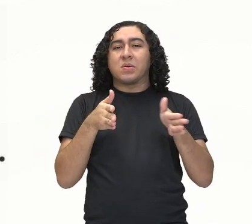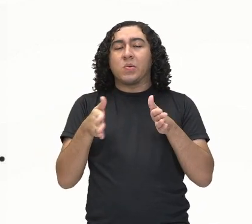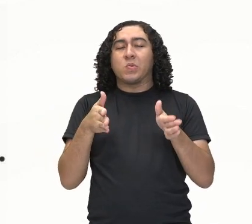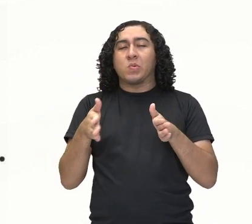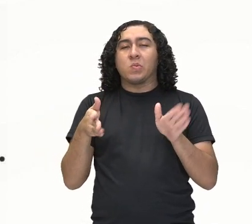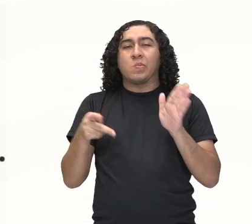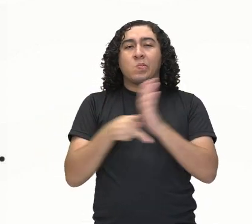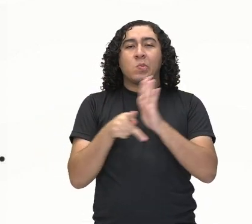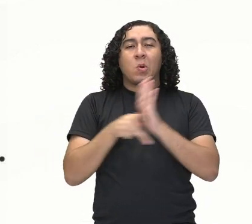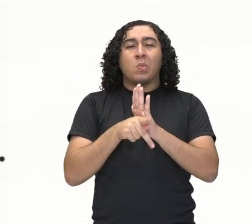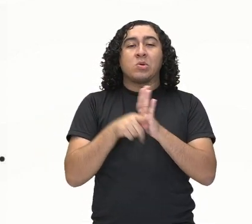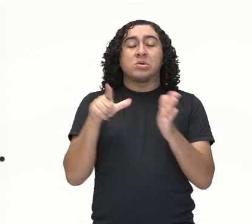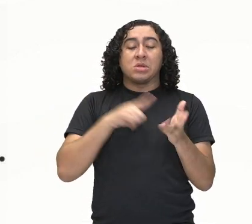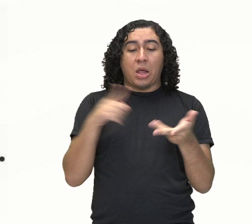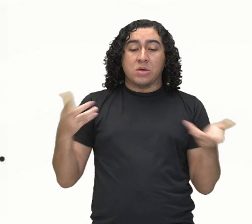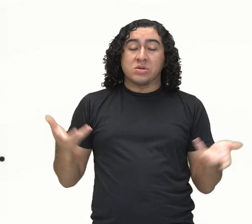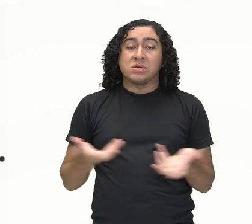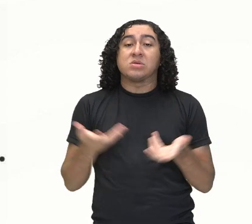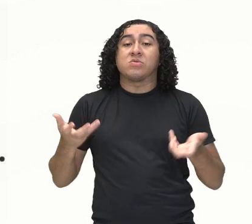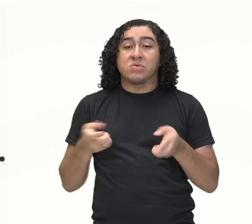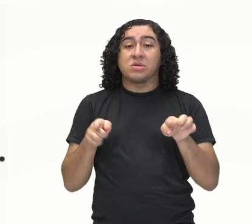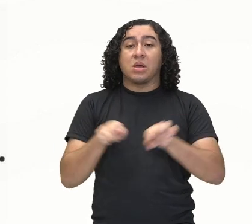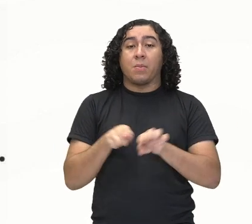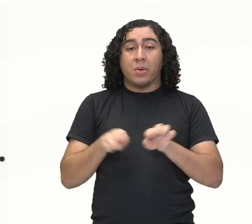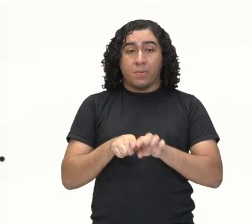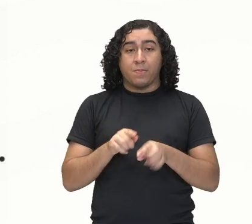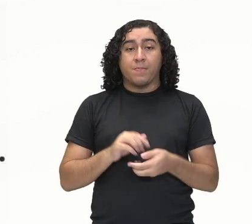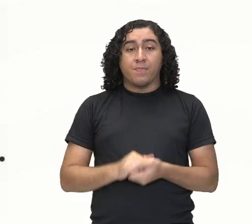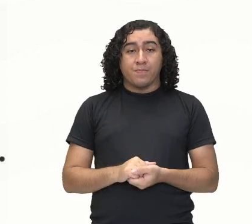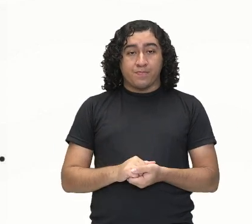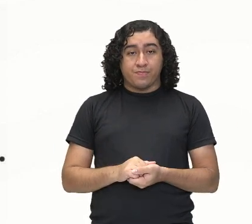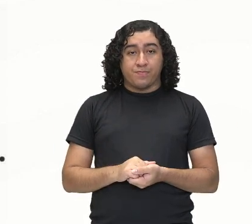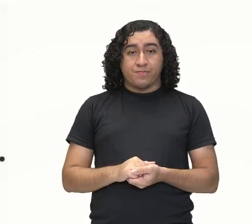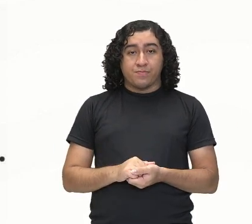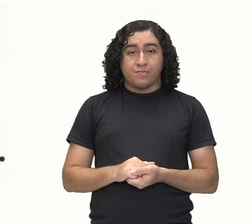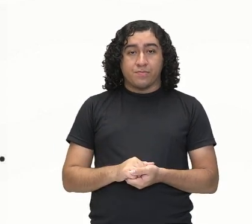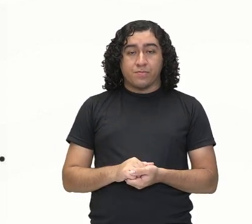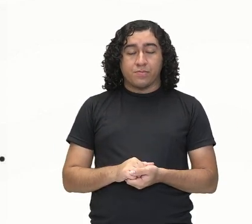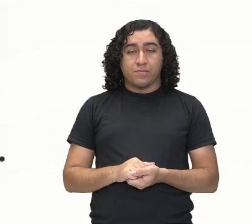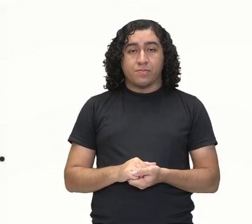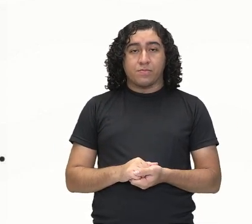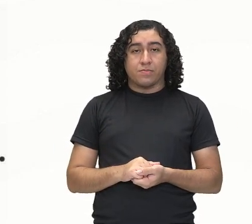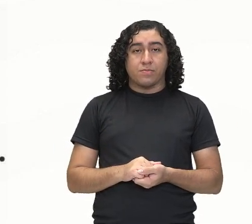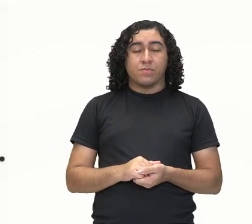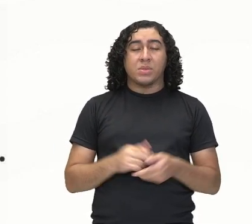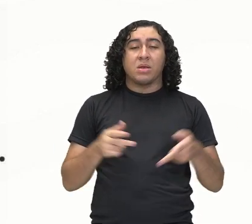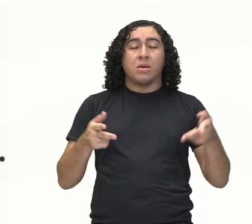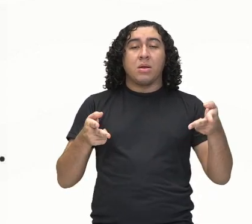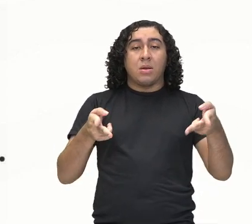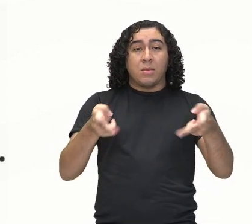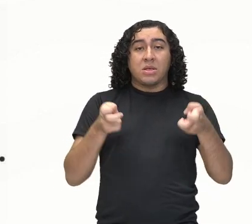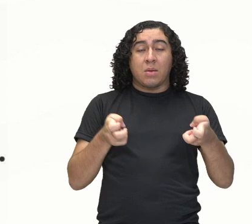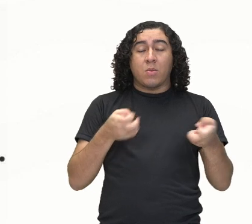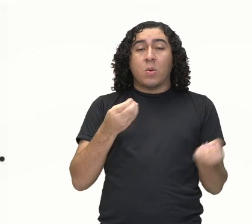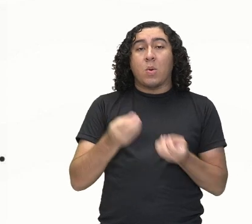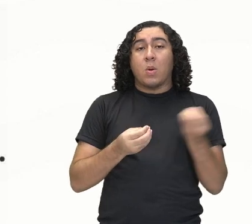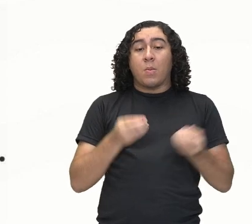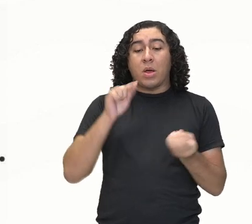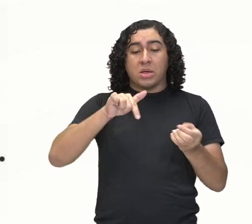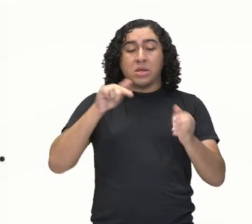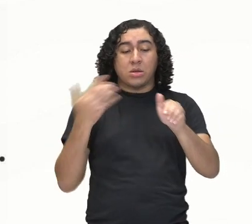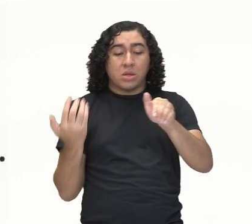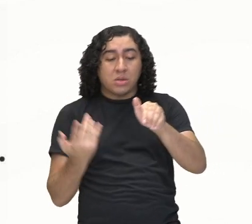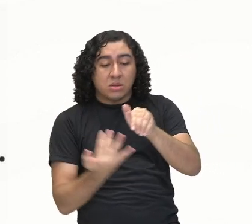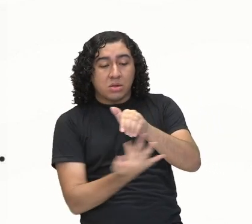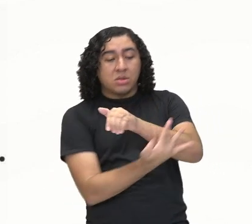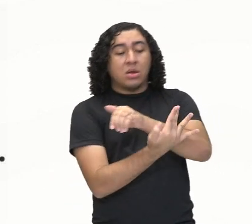um incentivo, né, e aqui a gente observa com relação a esse grande fluxo migratório, a criação aqui